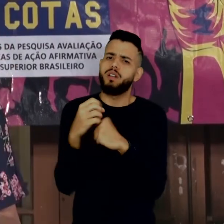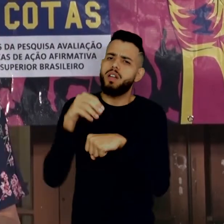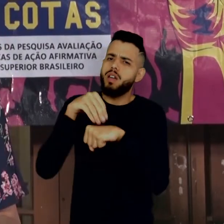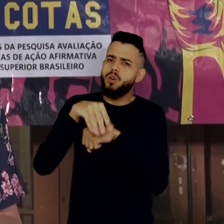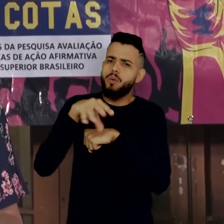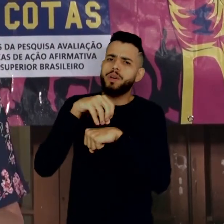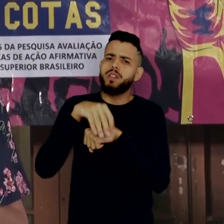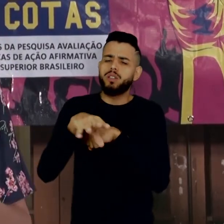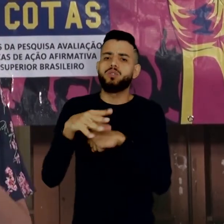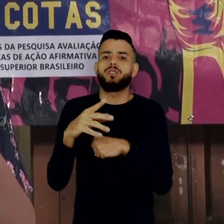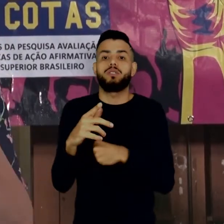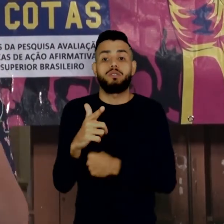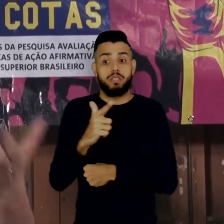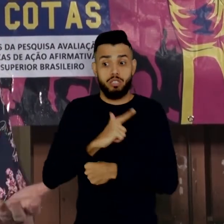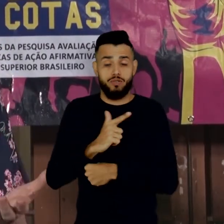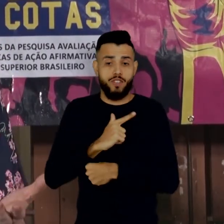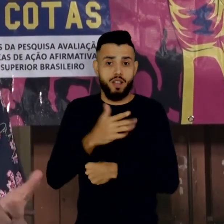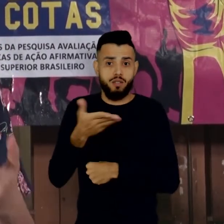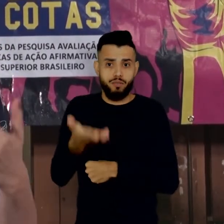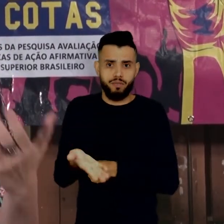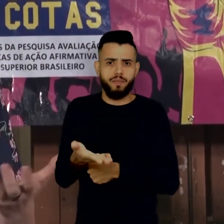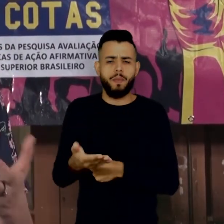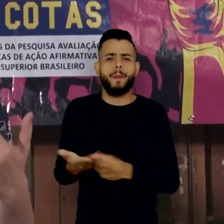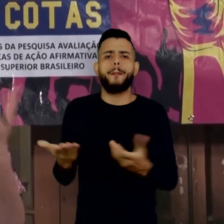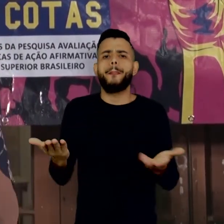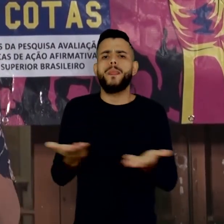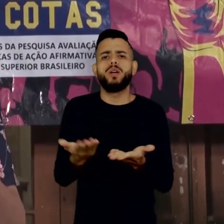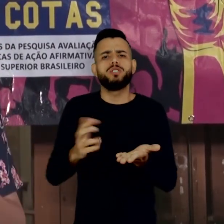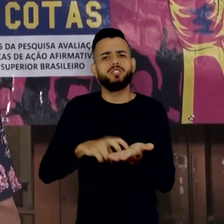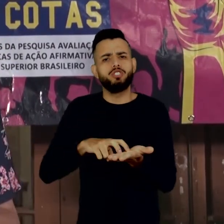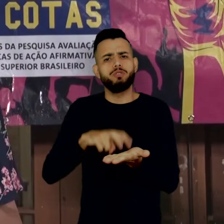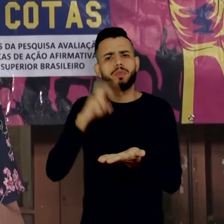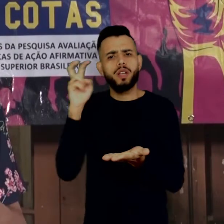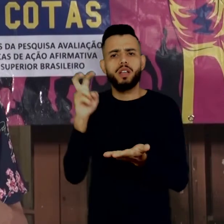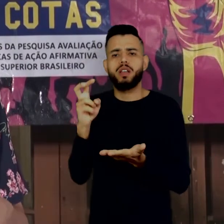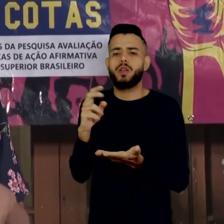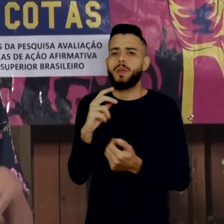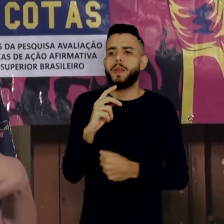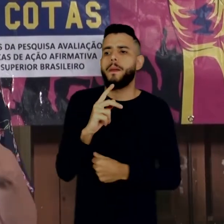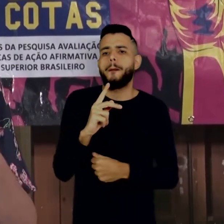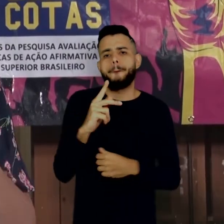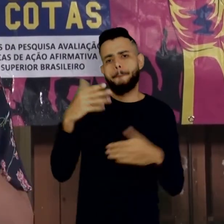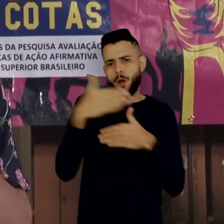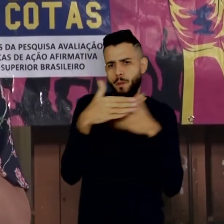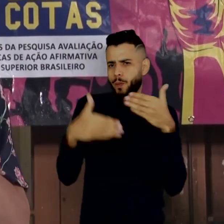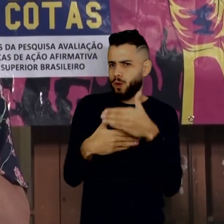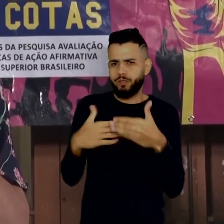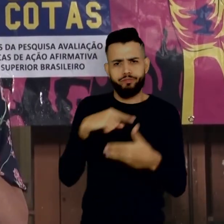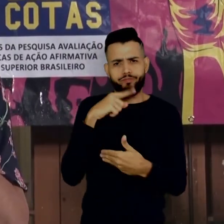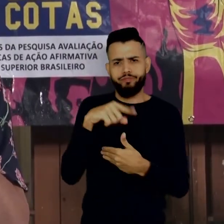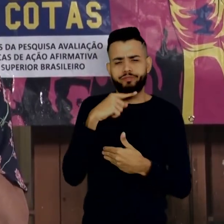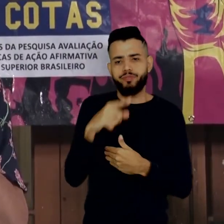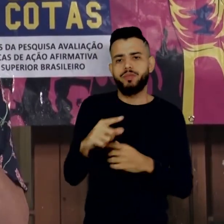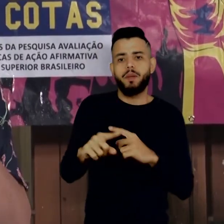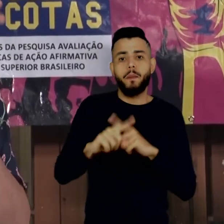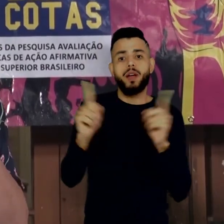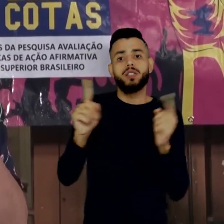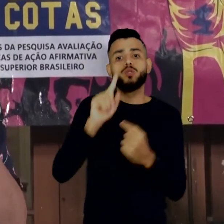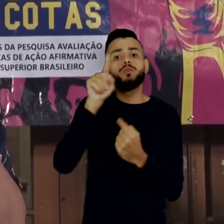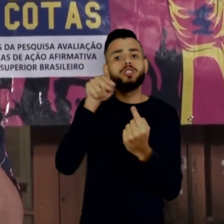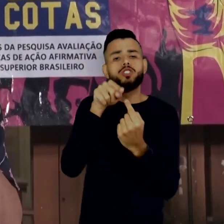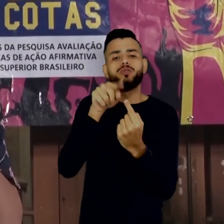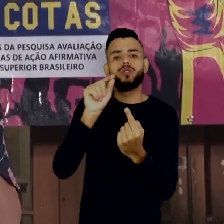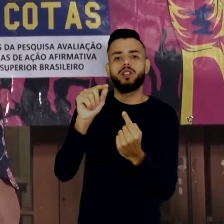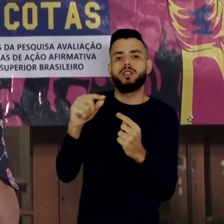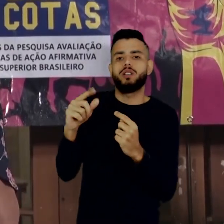emergiram aqui, né? E hoje de manhã a gente não conseguiu trazer para o PPT, mas a ideia é que as